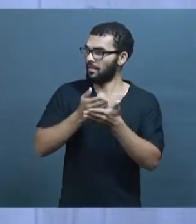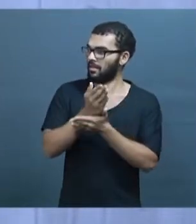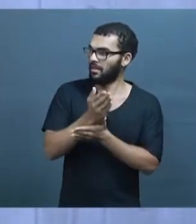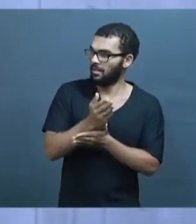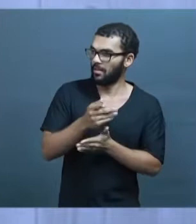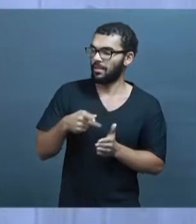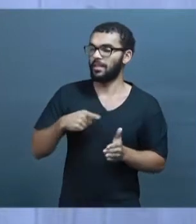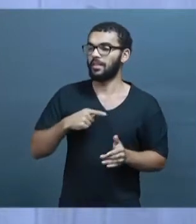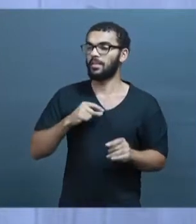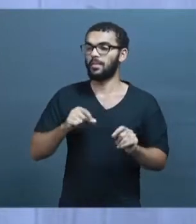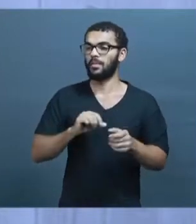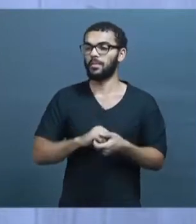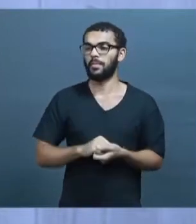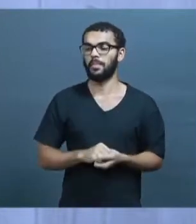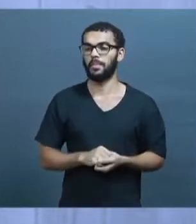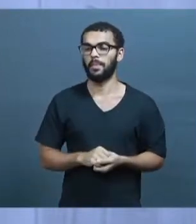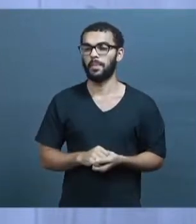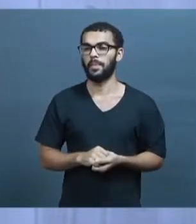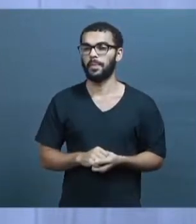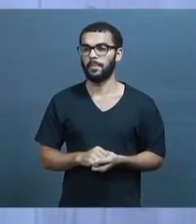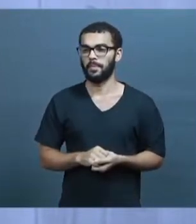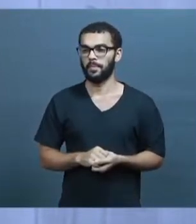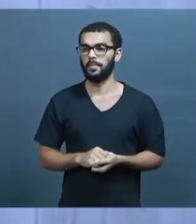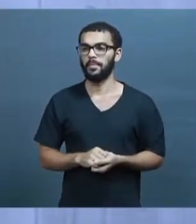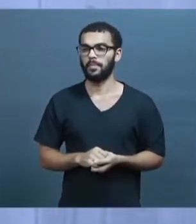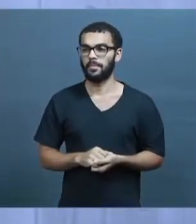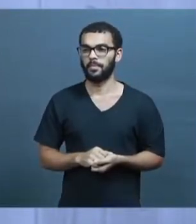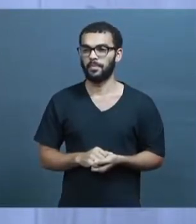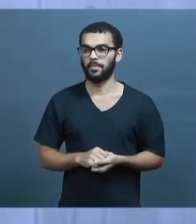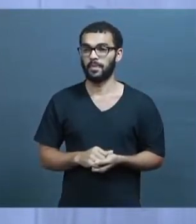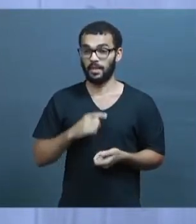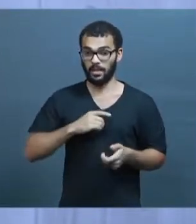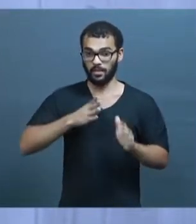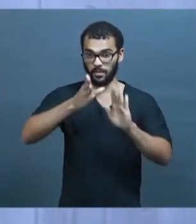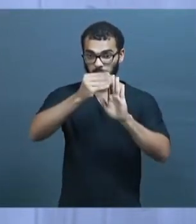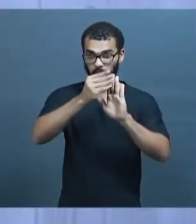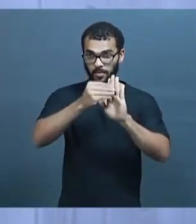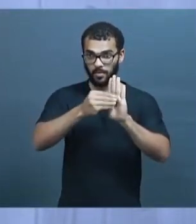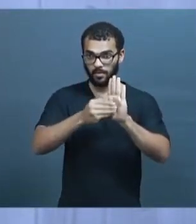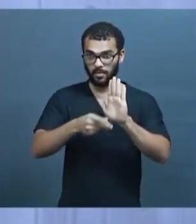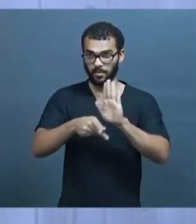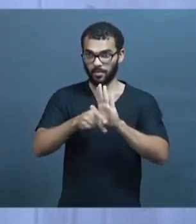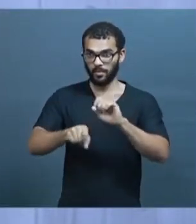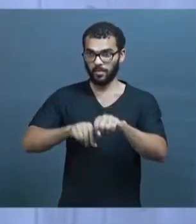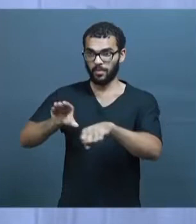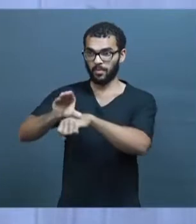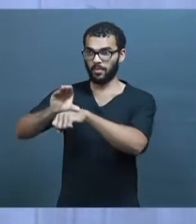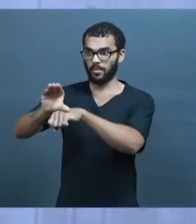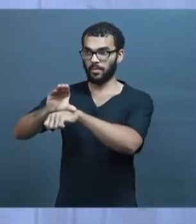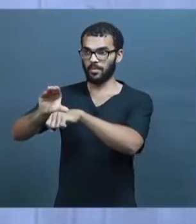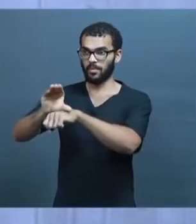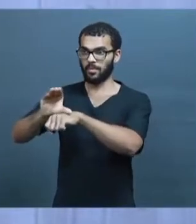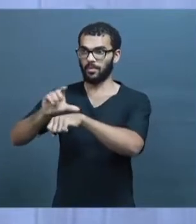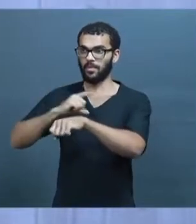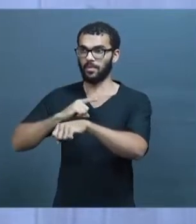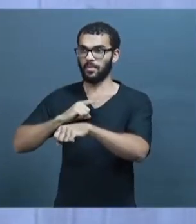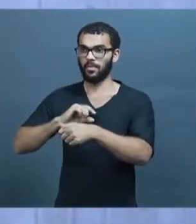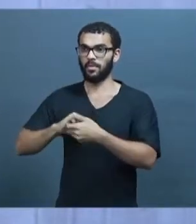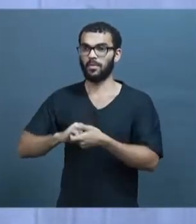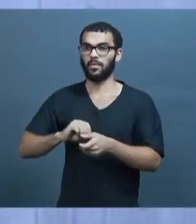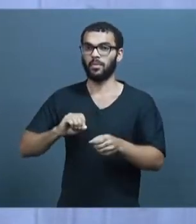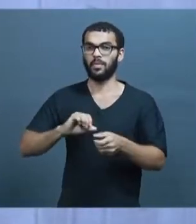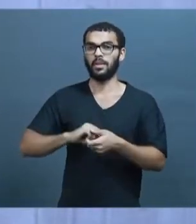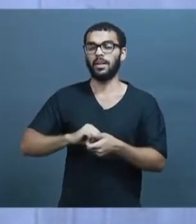uma grande parte dos conteúdos que hoje são parte do texto da Constituição, esses conteúdos virarão